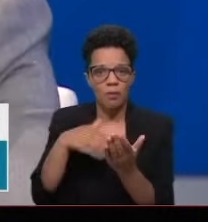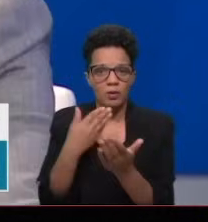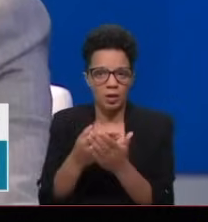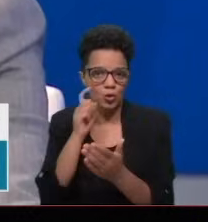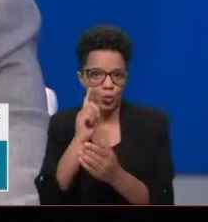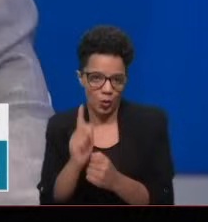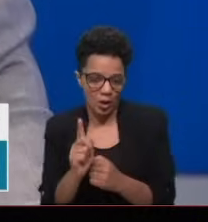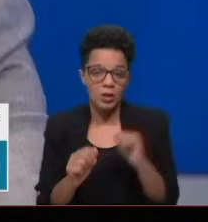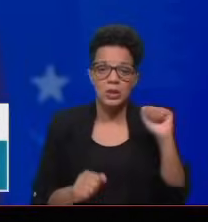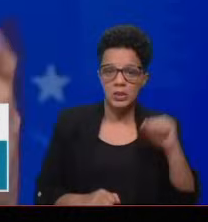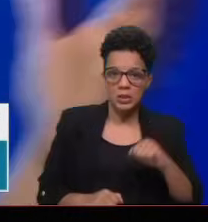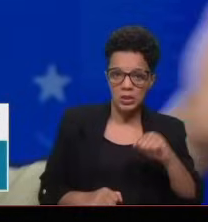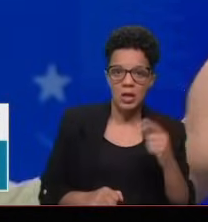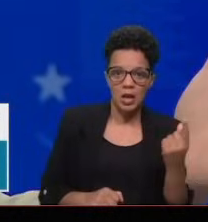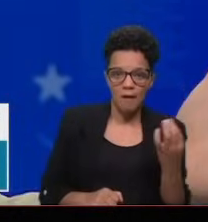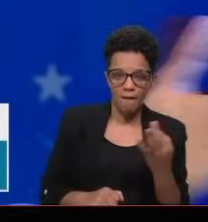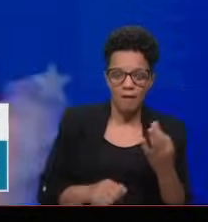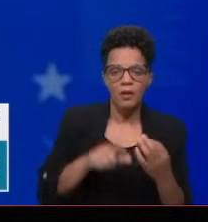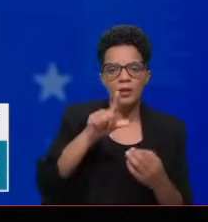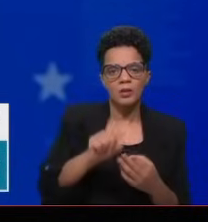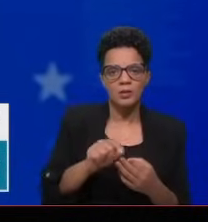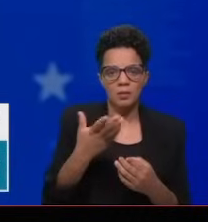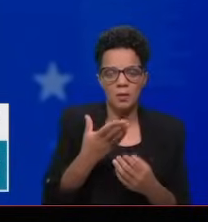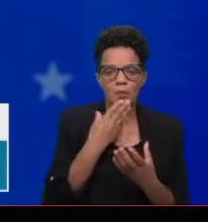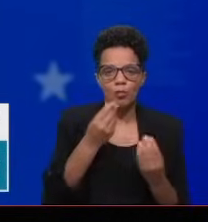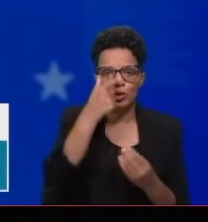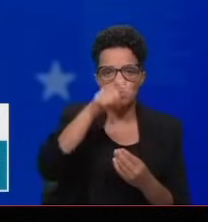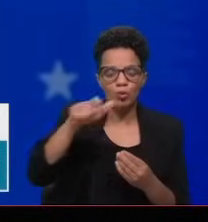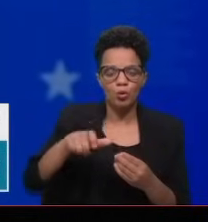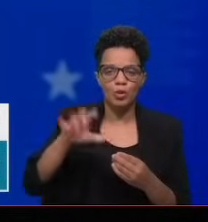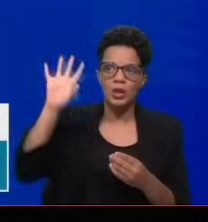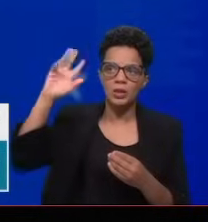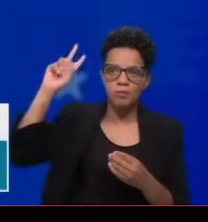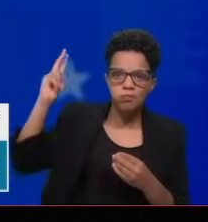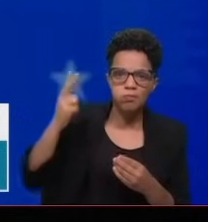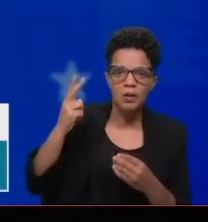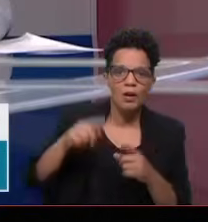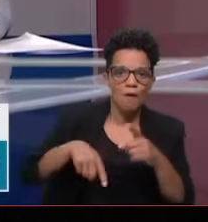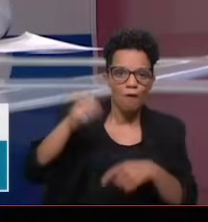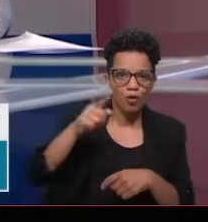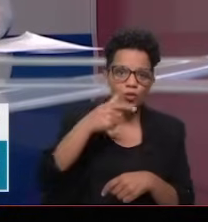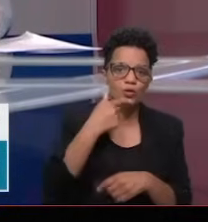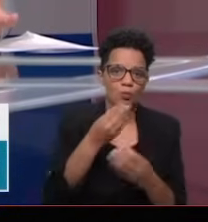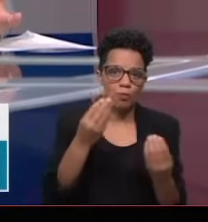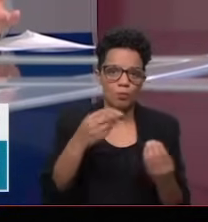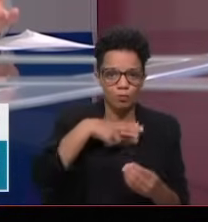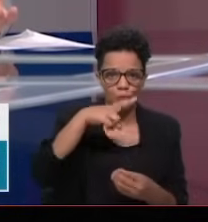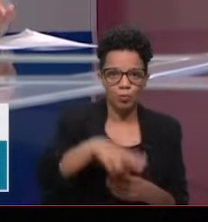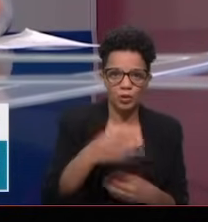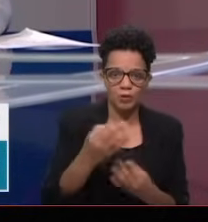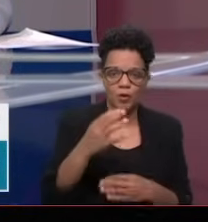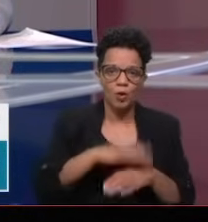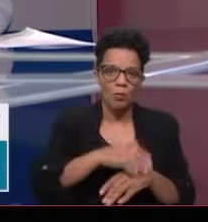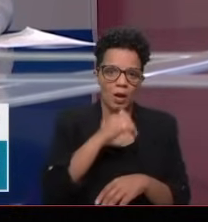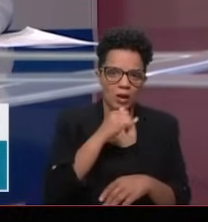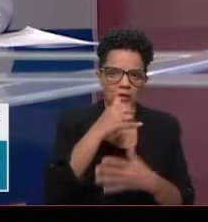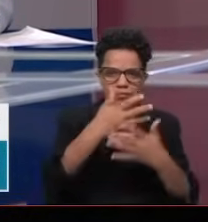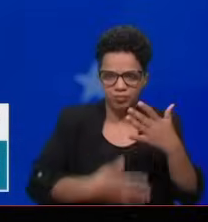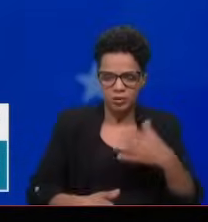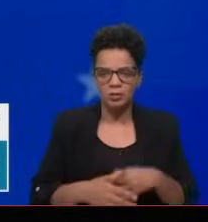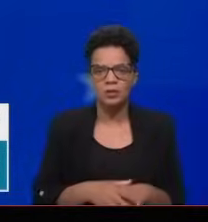particular examente ou seja grande e muitas muitos destes refugiados climáticos vão ser portugueses portant tem que ha um momento vamos dizer não cabe mais